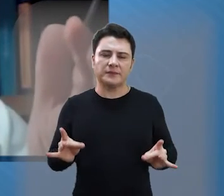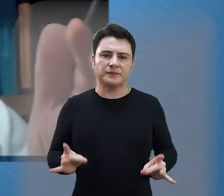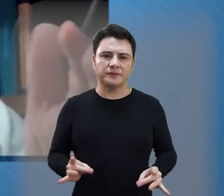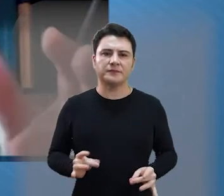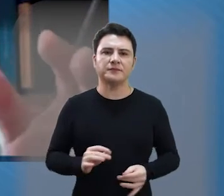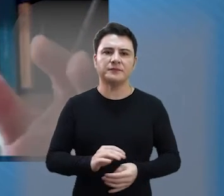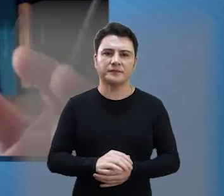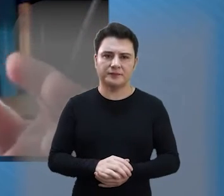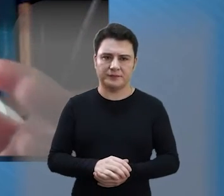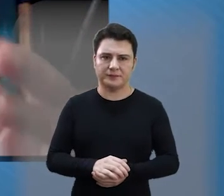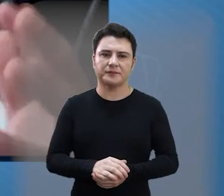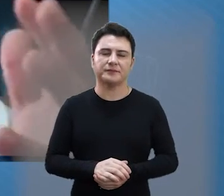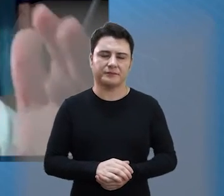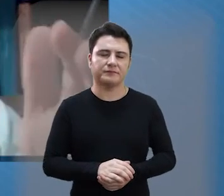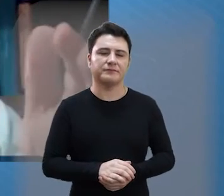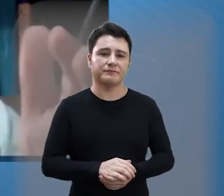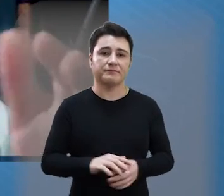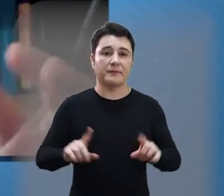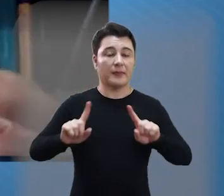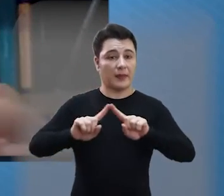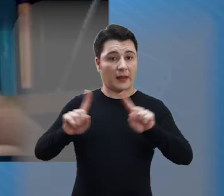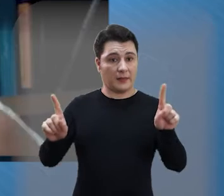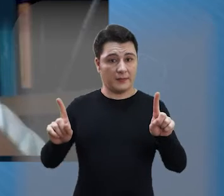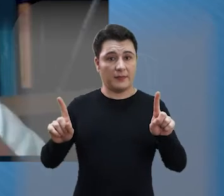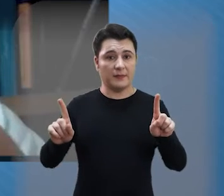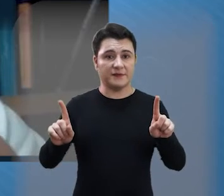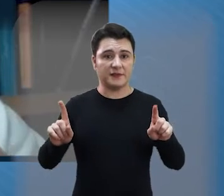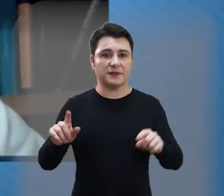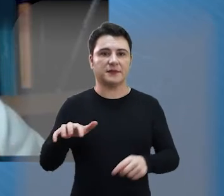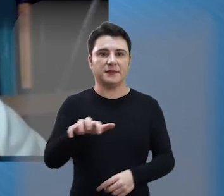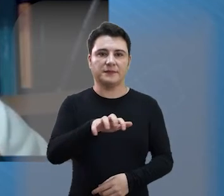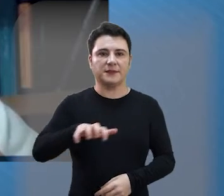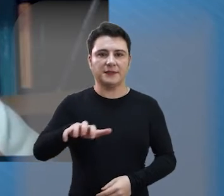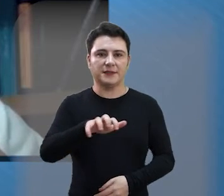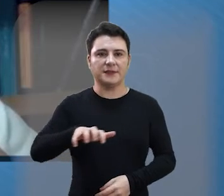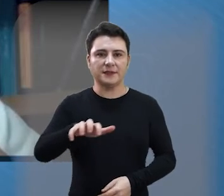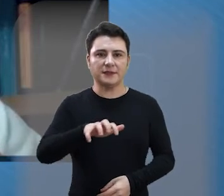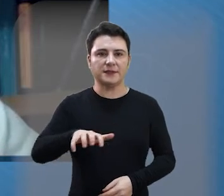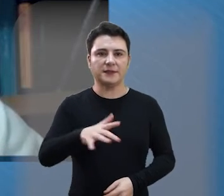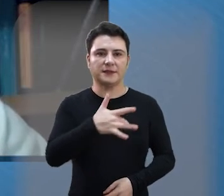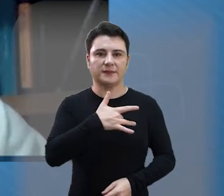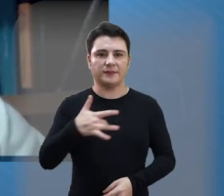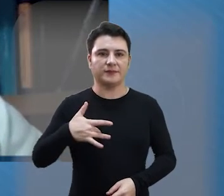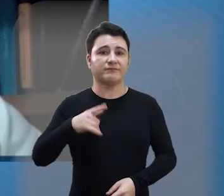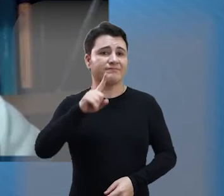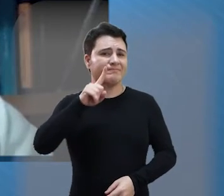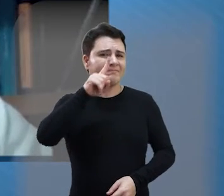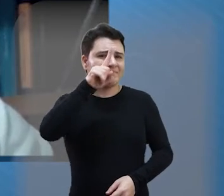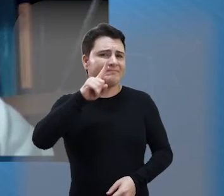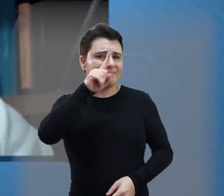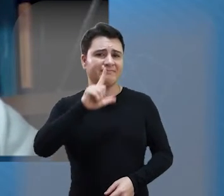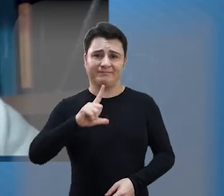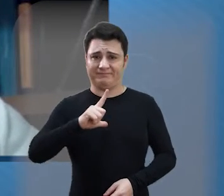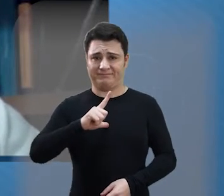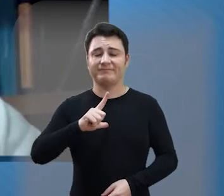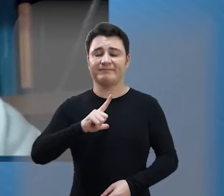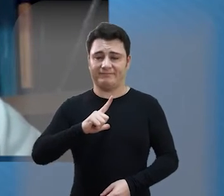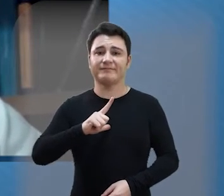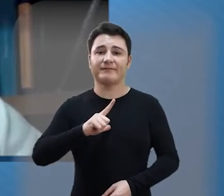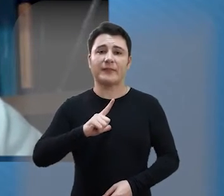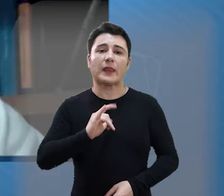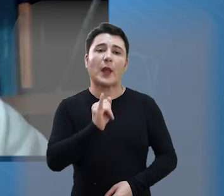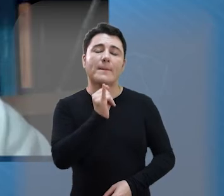livros mais importantes de como se conserta uma televisão, de como se constrói uma ponte. Isto na saúde